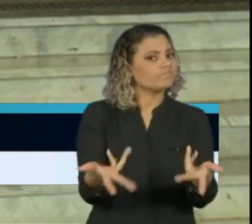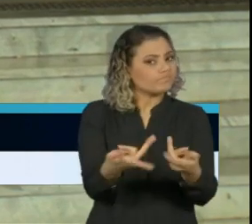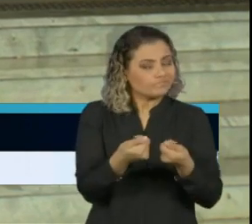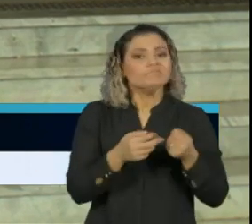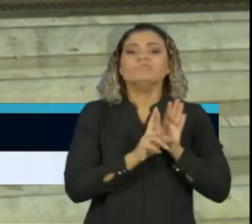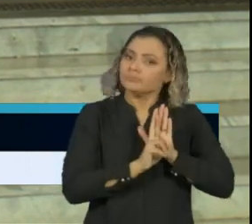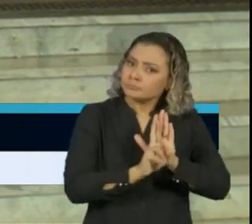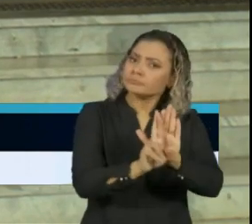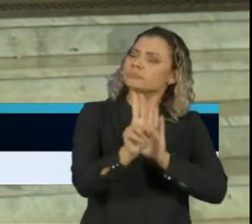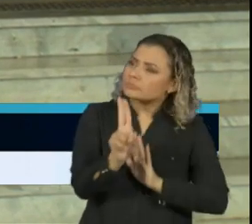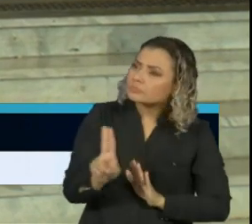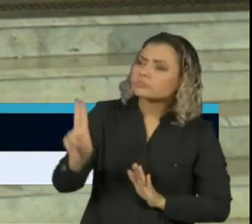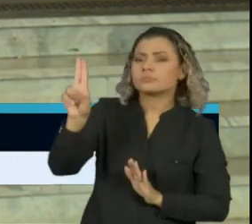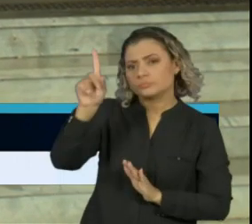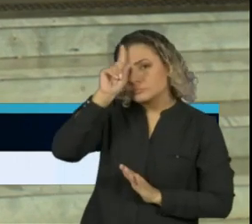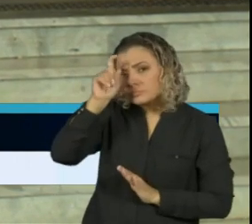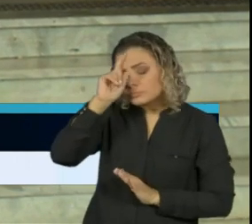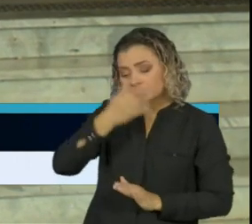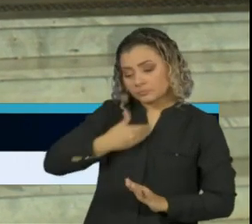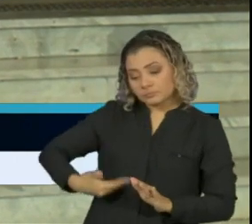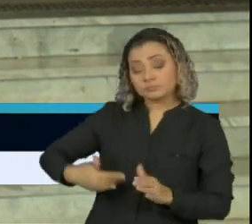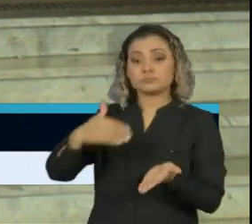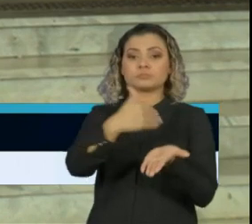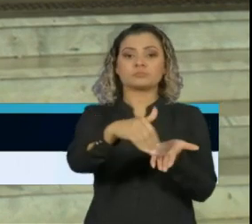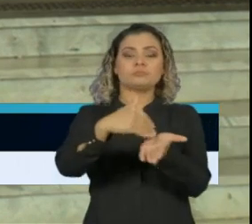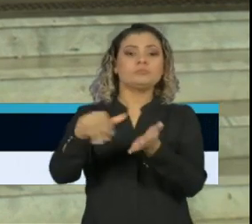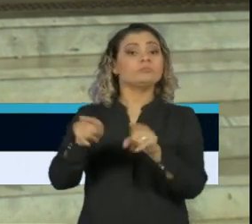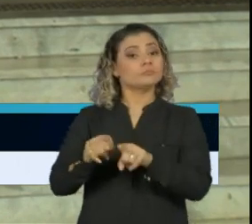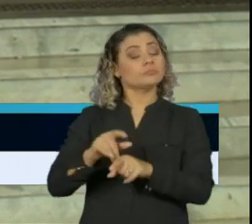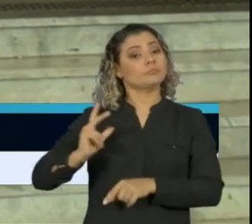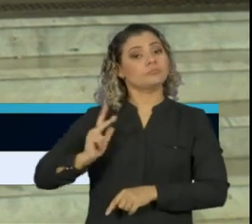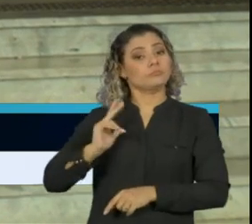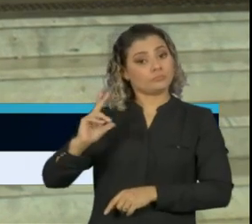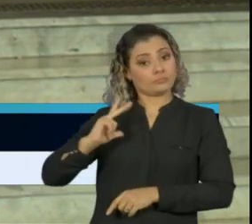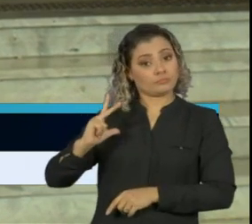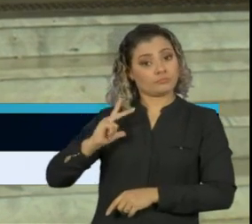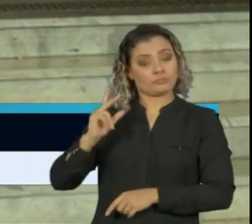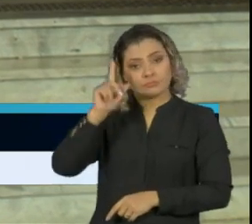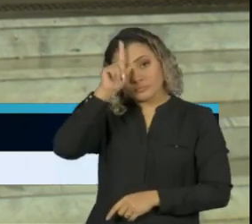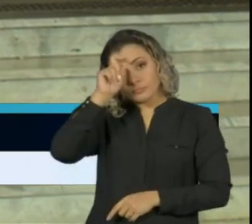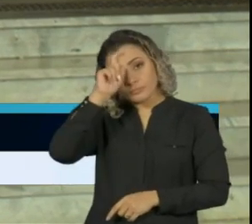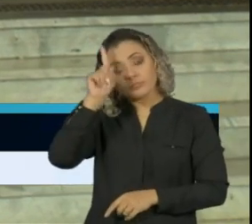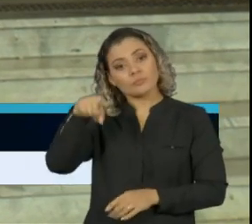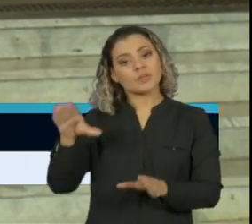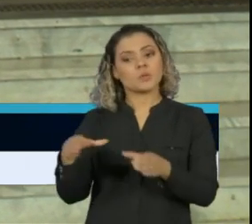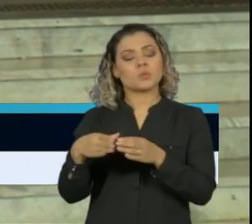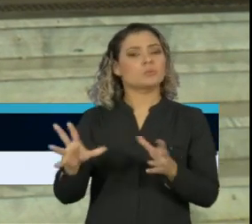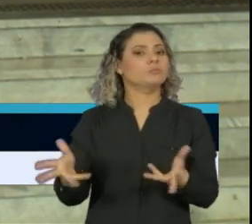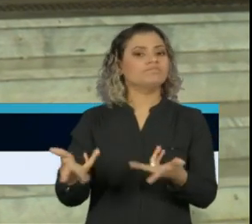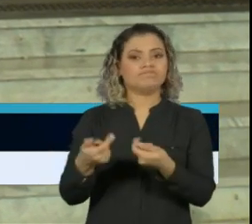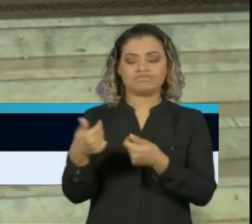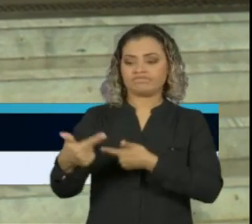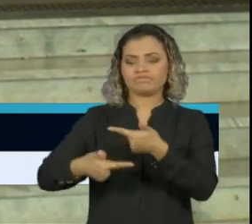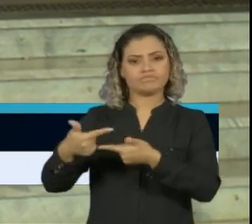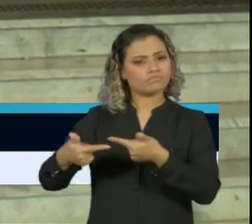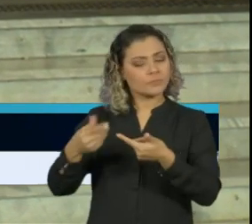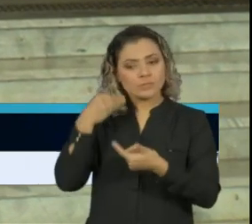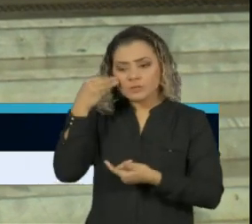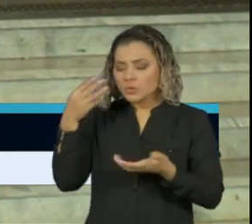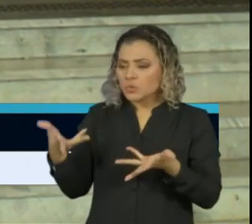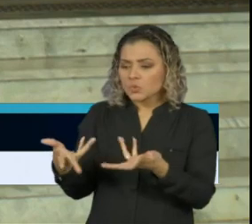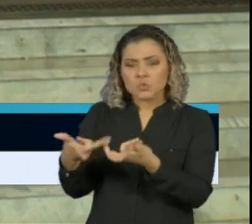representam universidades, hospitais públicos, secretaria e hospitais privados. É um grupo talentoso,